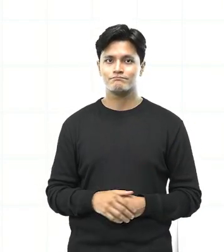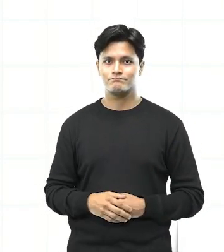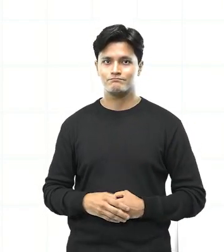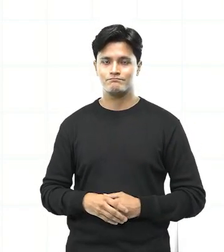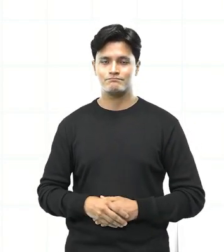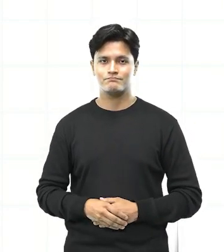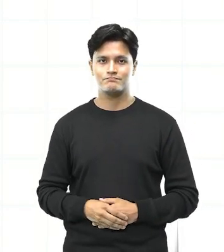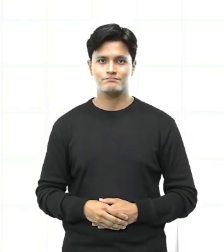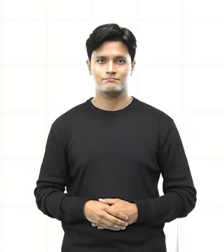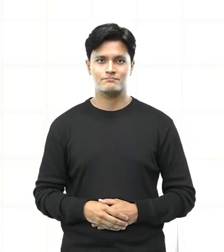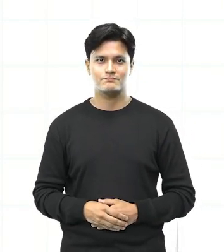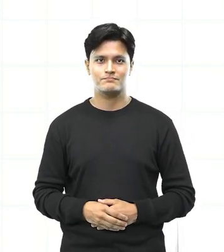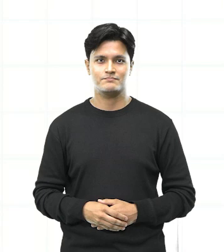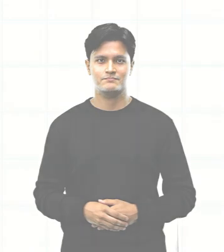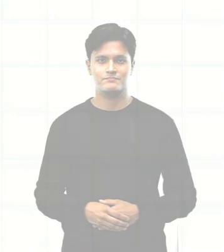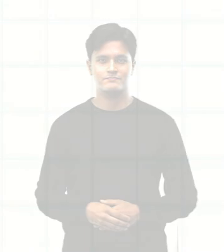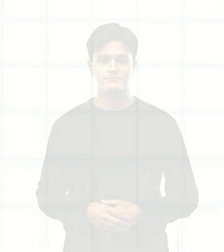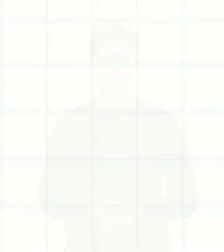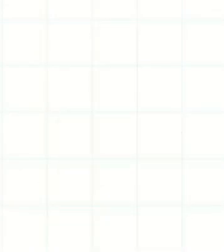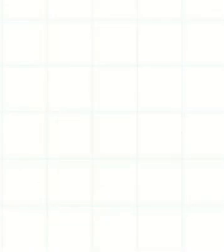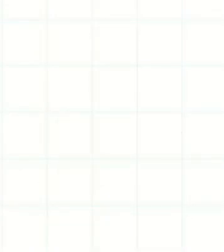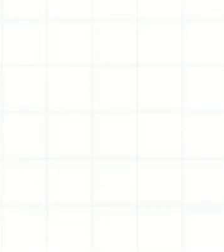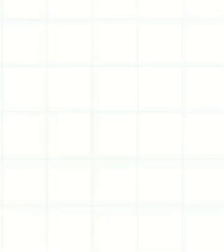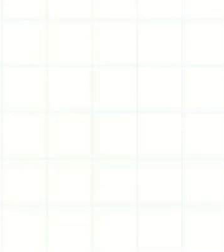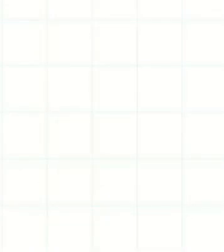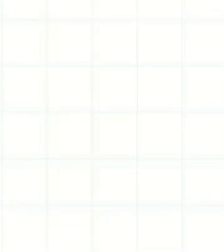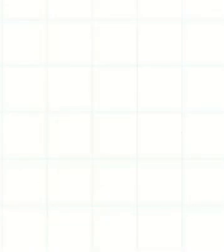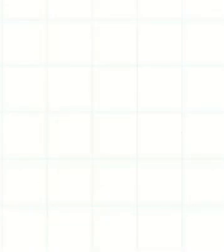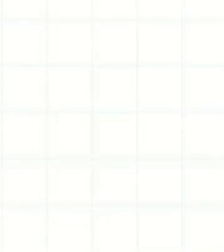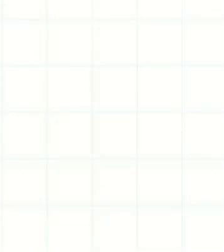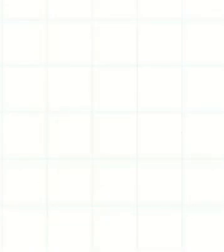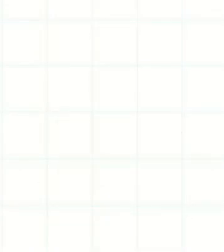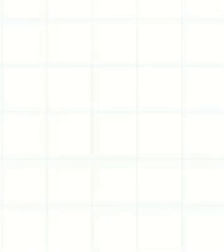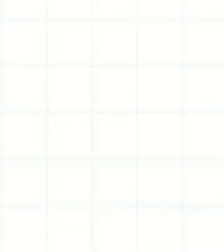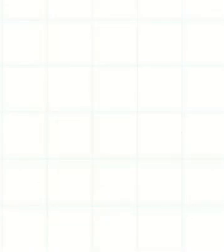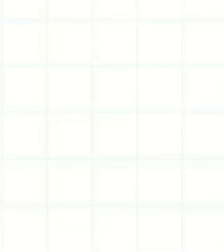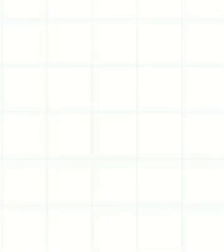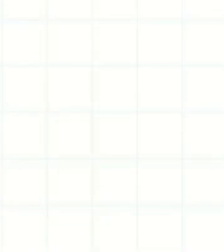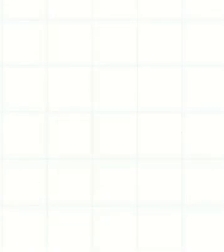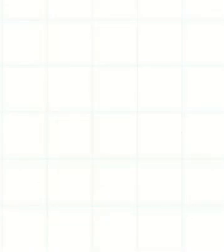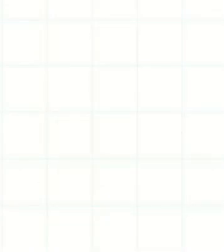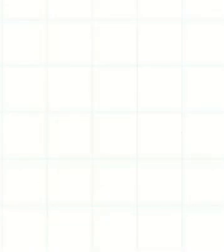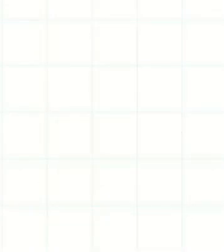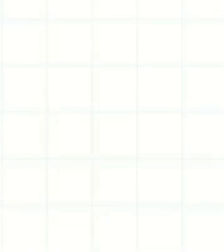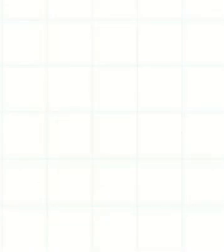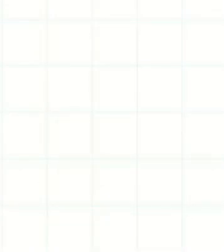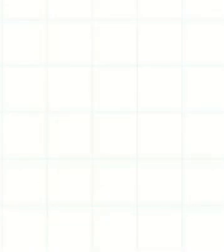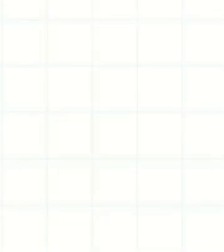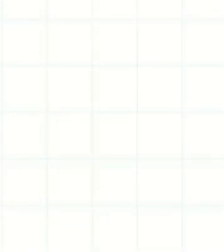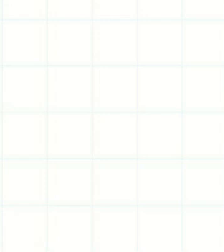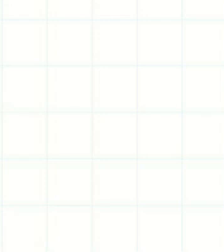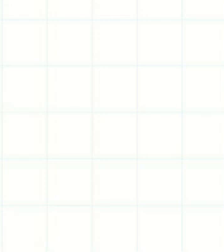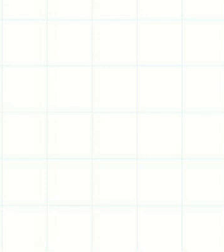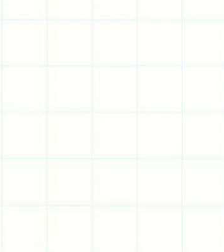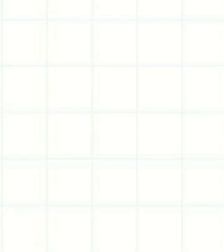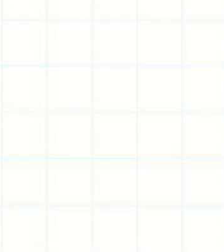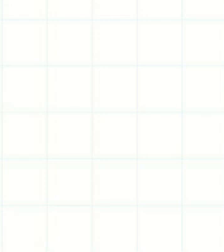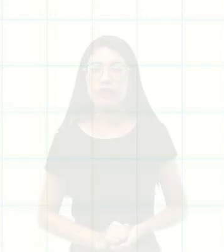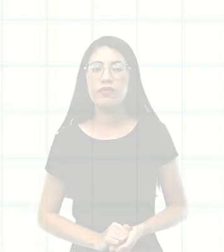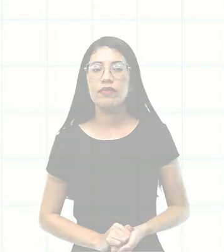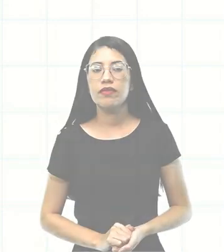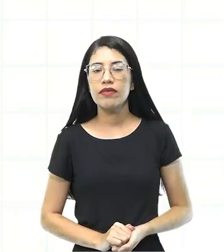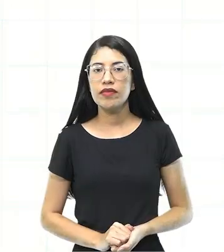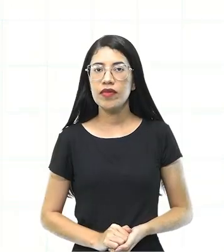estão longe se aproximarão. Outro advérbio. né? Logo, aqui respondendo a